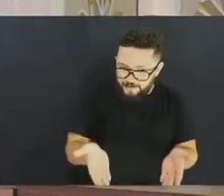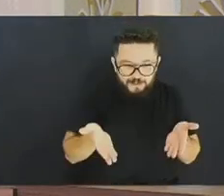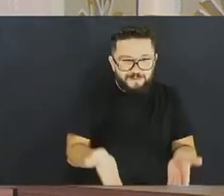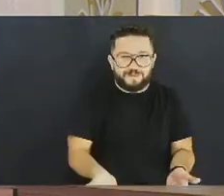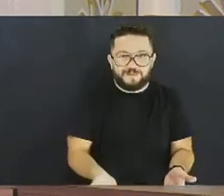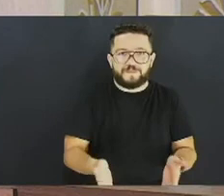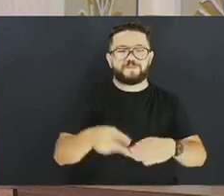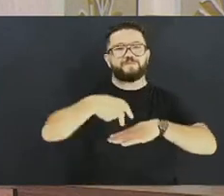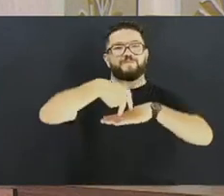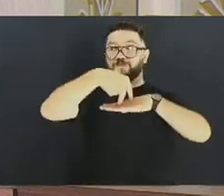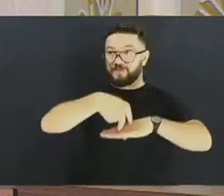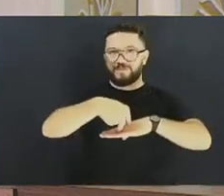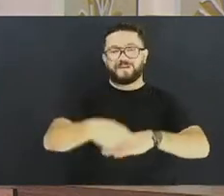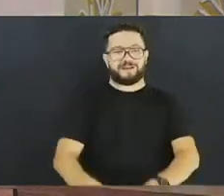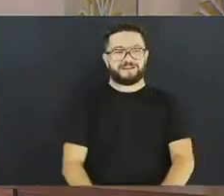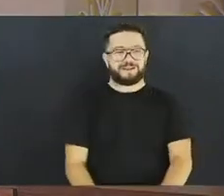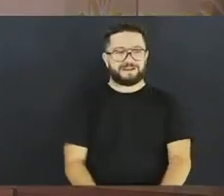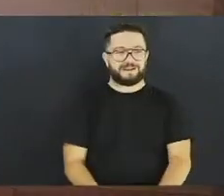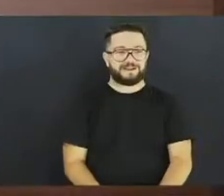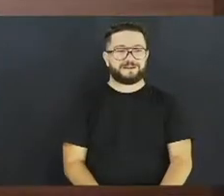está à sua disposição.